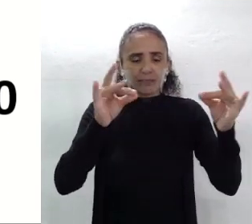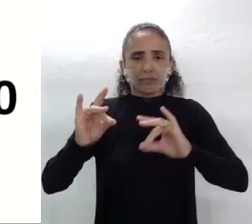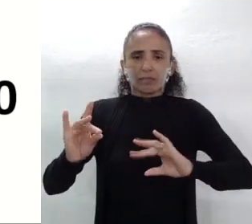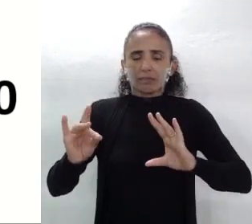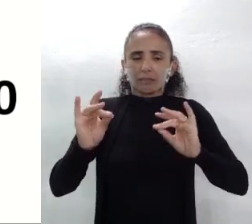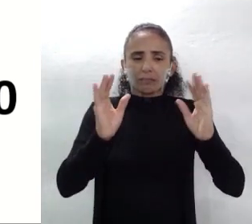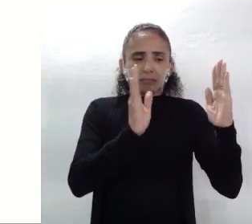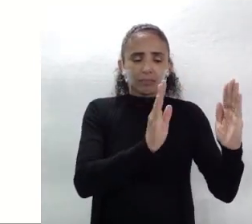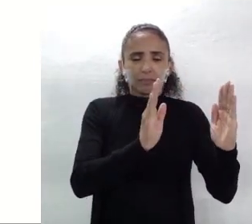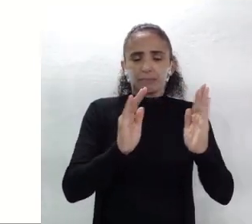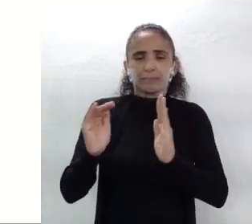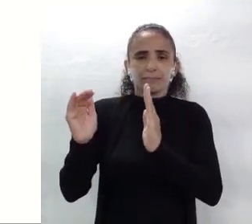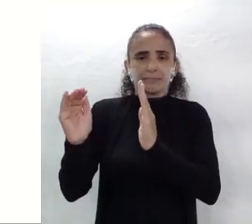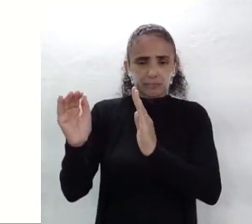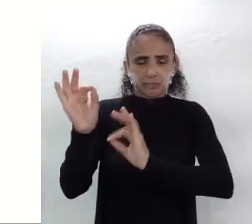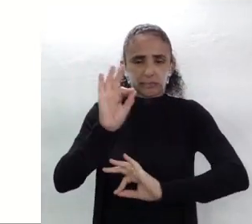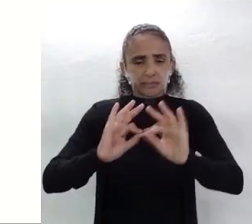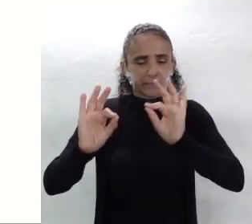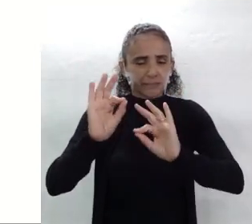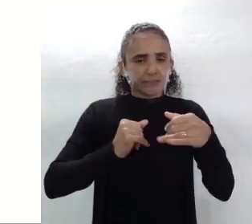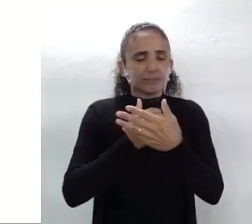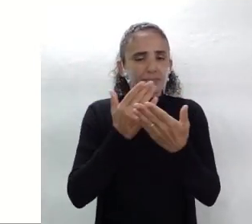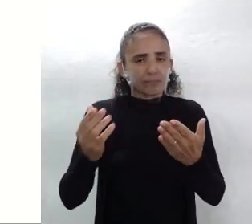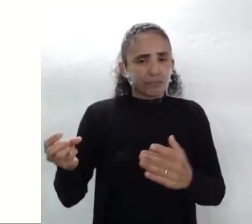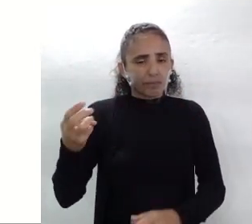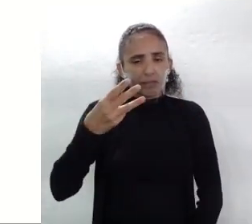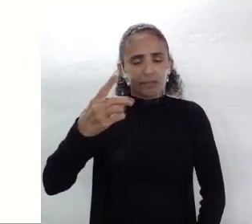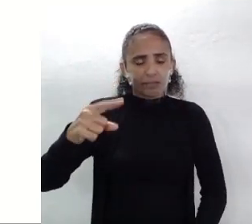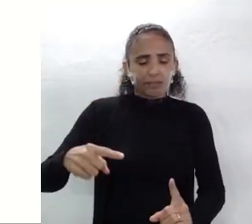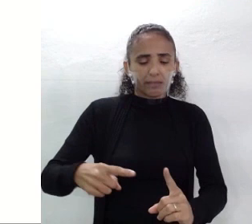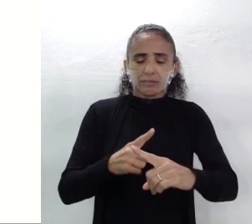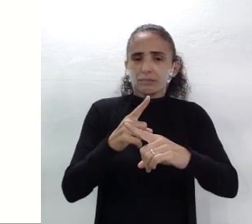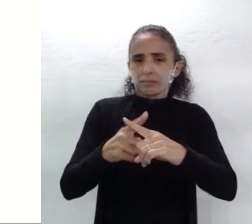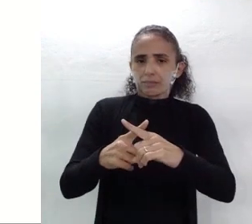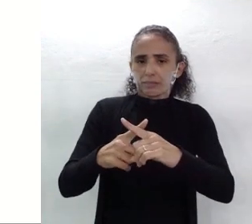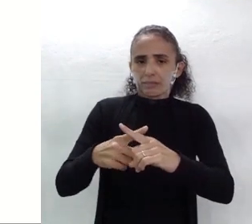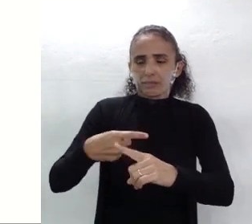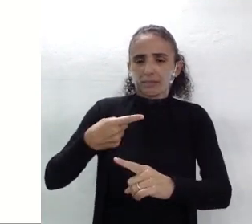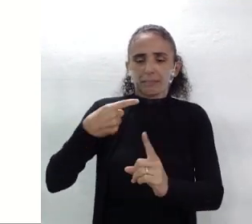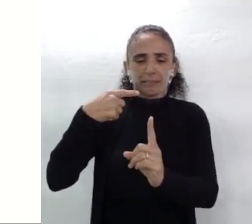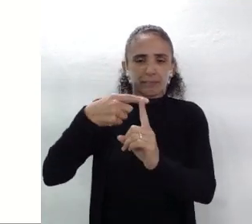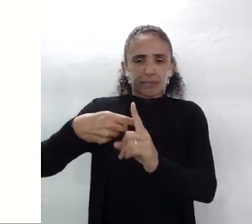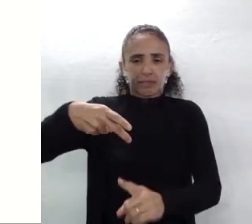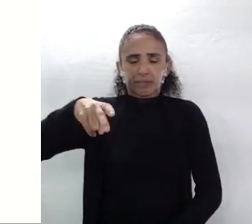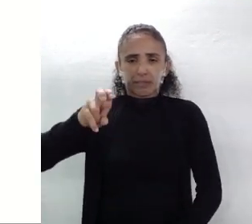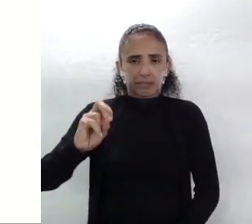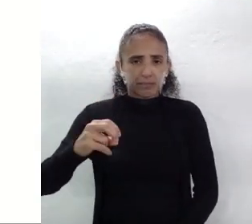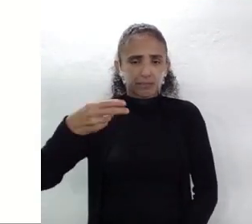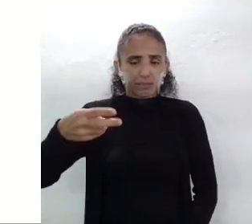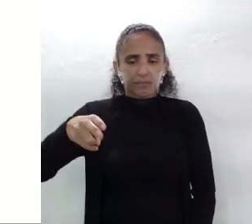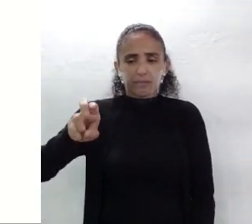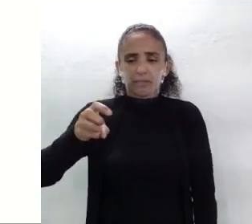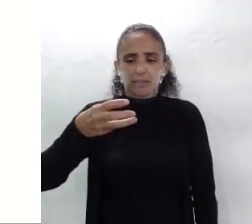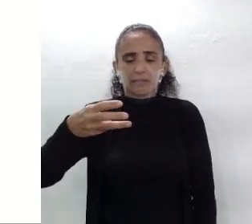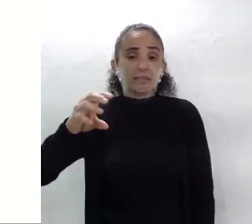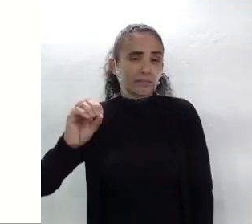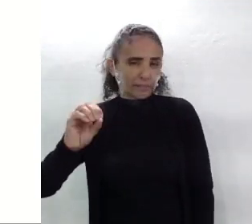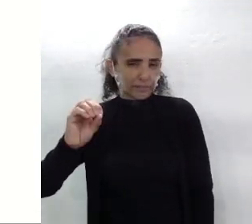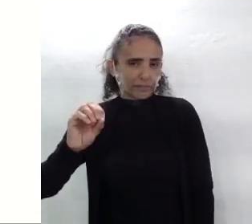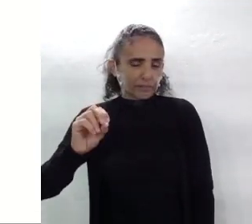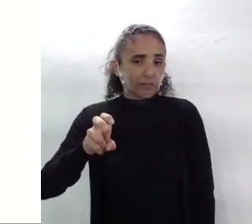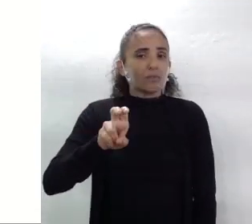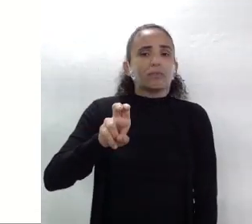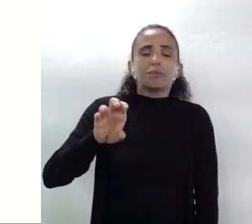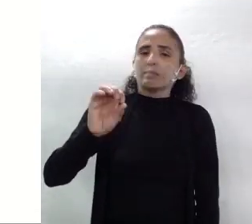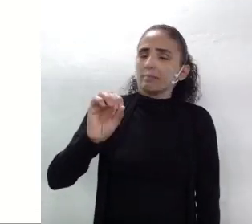seu quadrado. Então fica o seguinte, ó, 3x mais 50 mais x igual a 530. O 50 tem